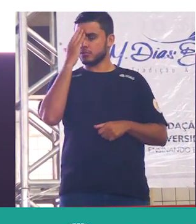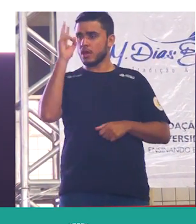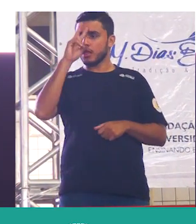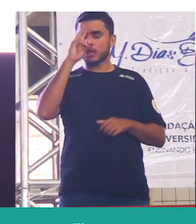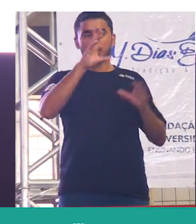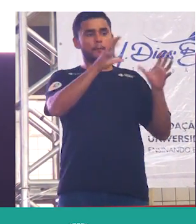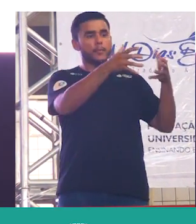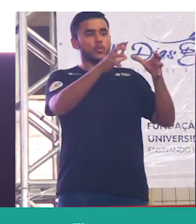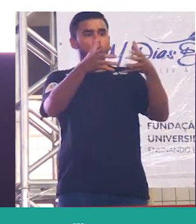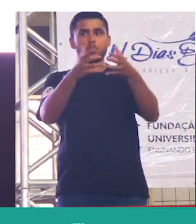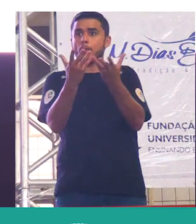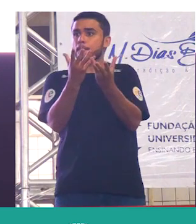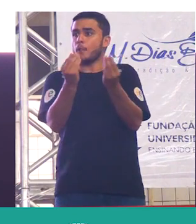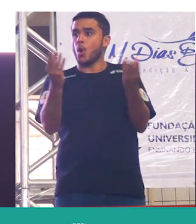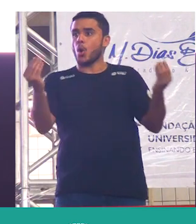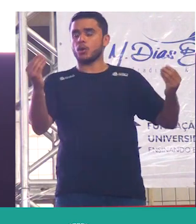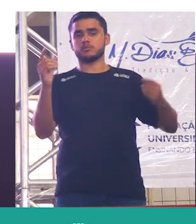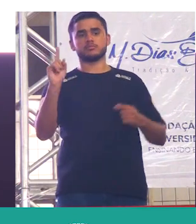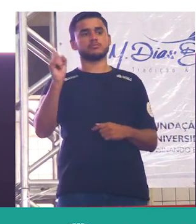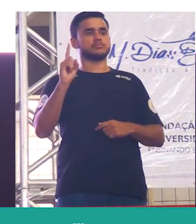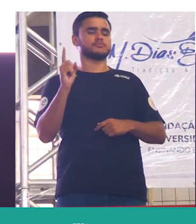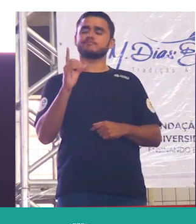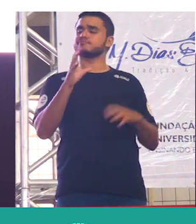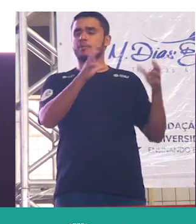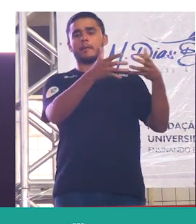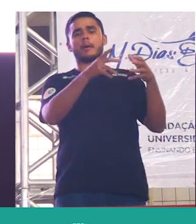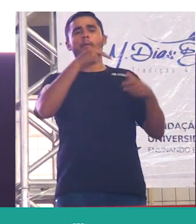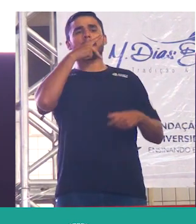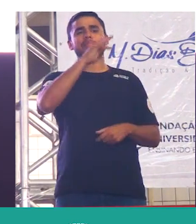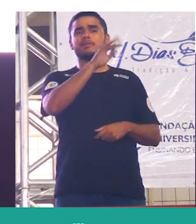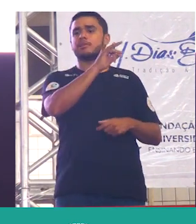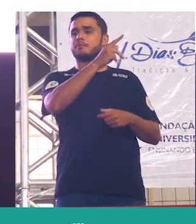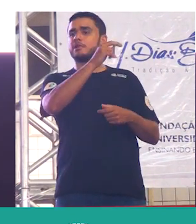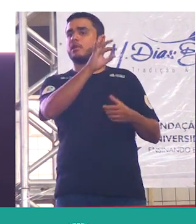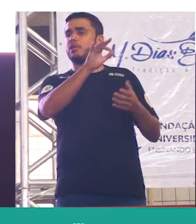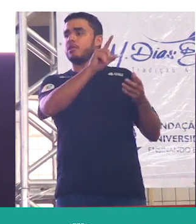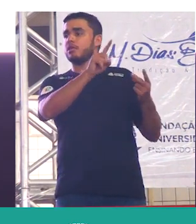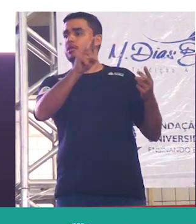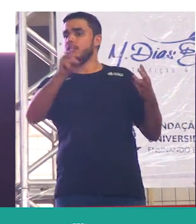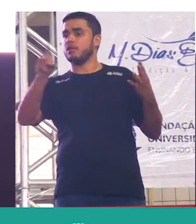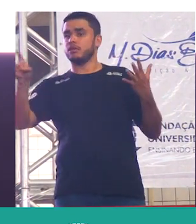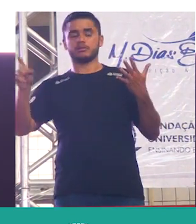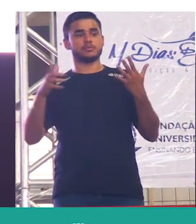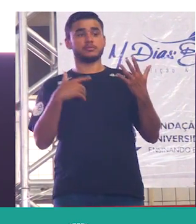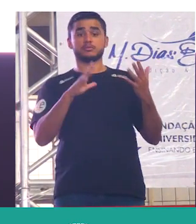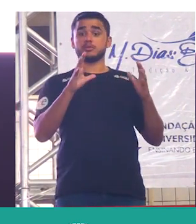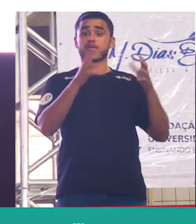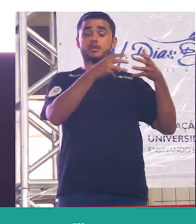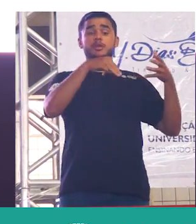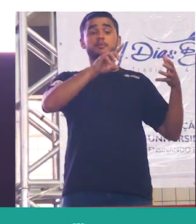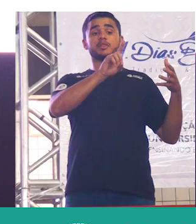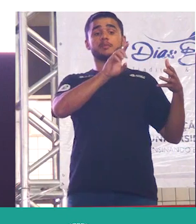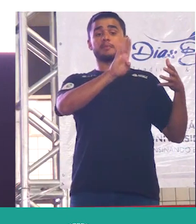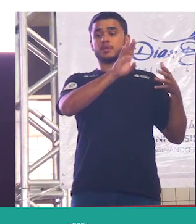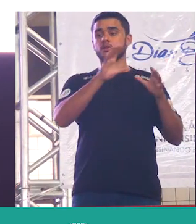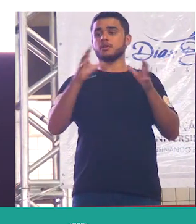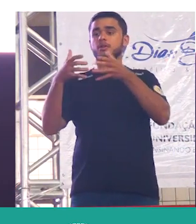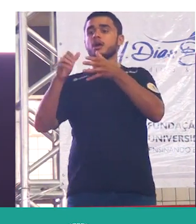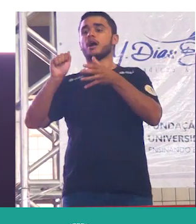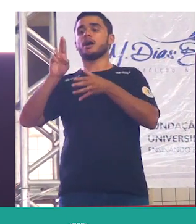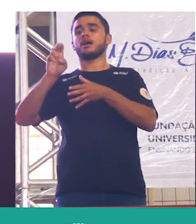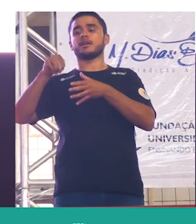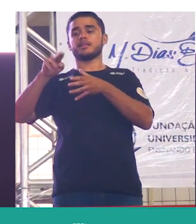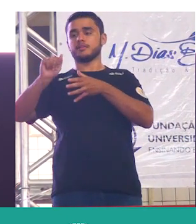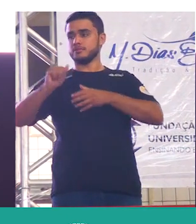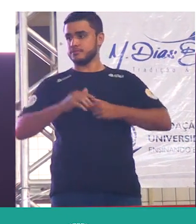partidos como hoje em dia, vários partidos, eram só 2, era MDB e